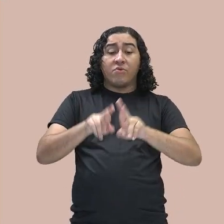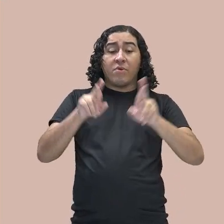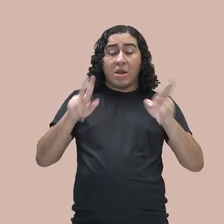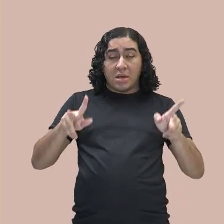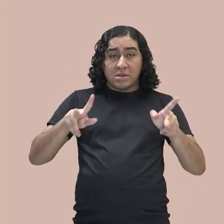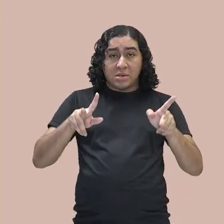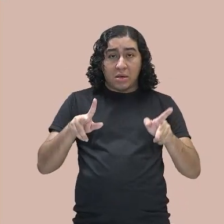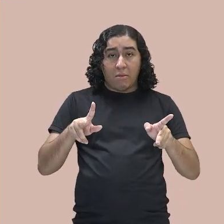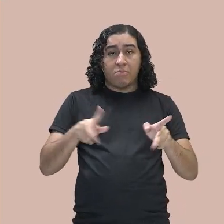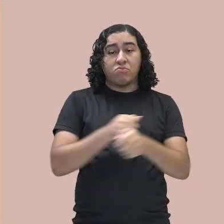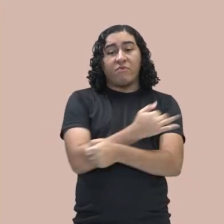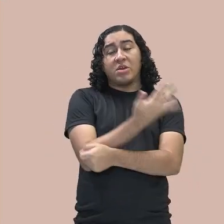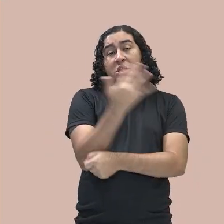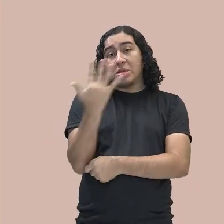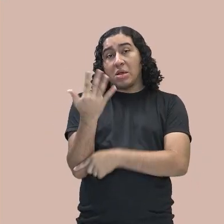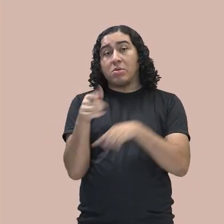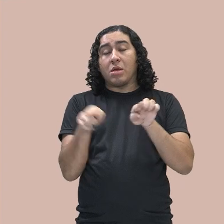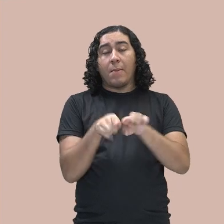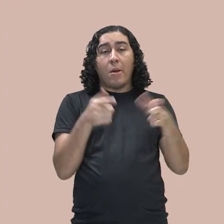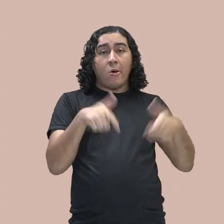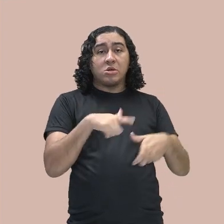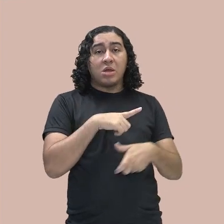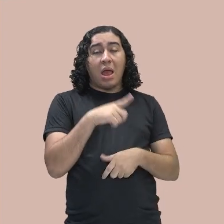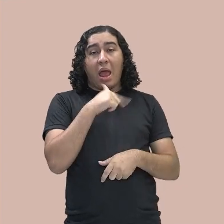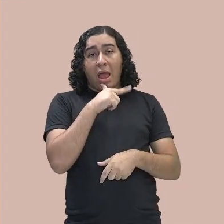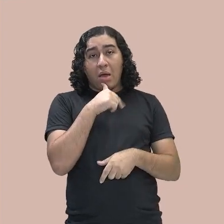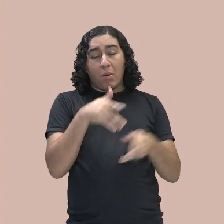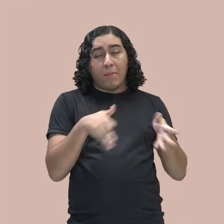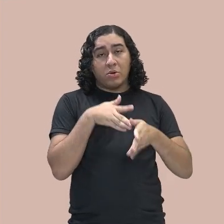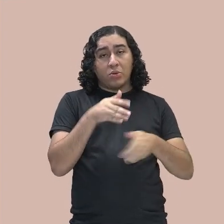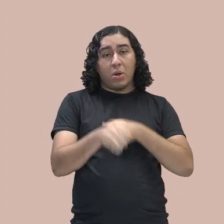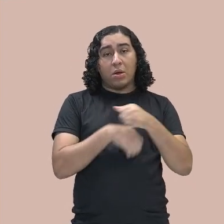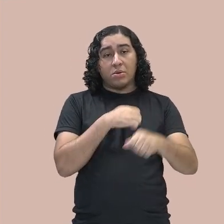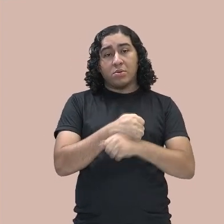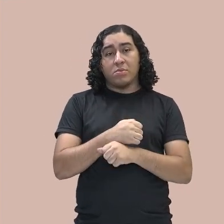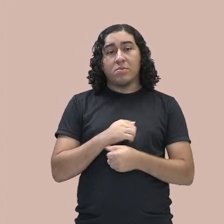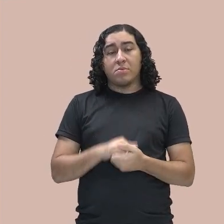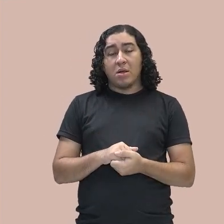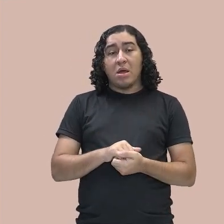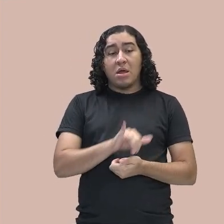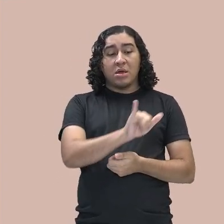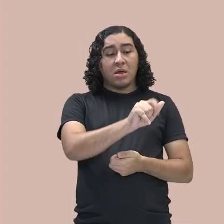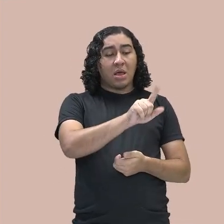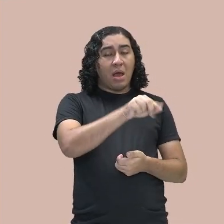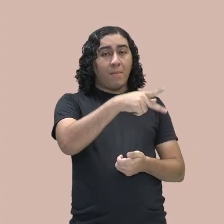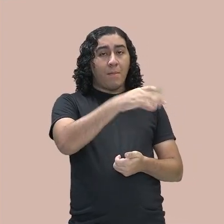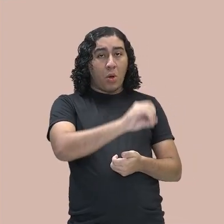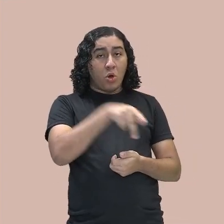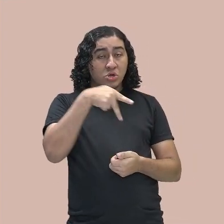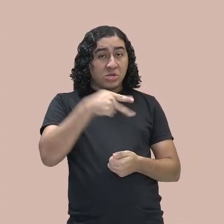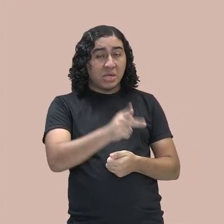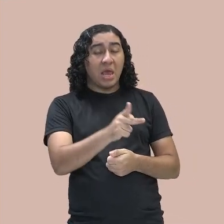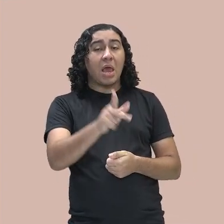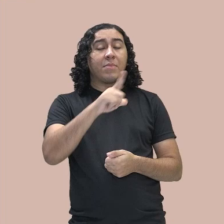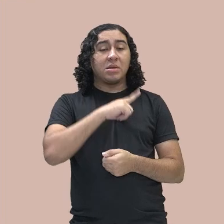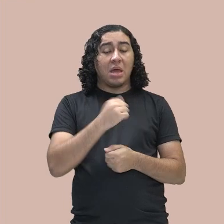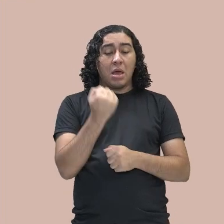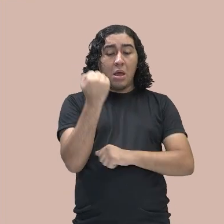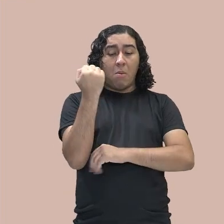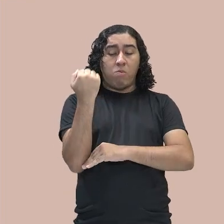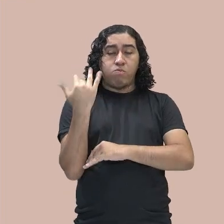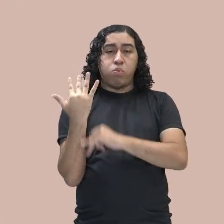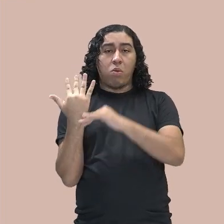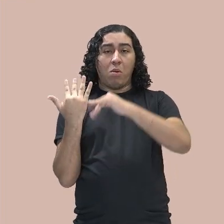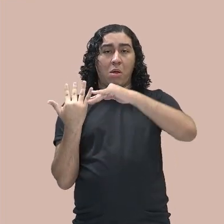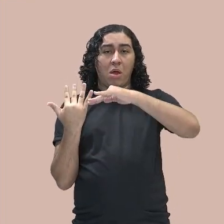a presença da água num determinado período do ano. Na mata de Igapó está sempre inundado, na floresta de várzea existe um